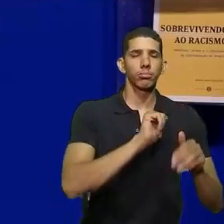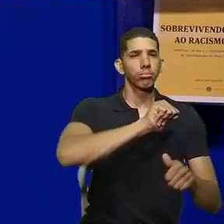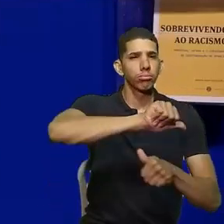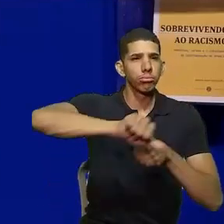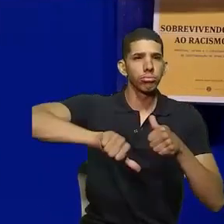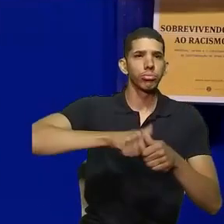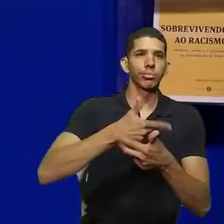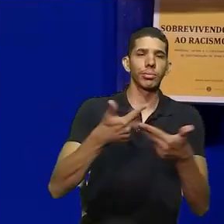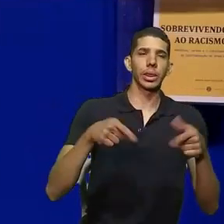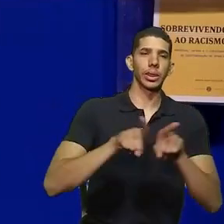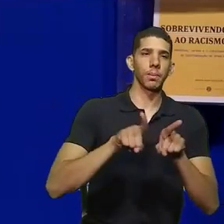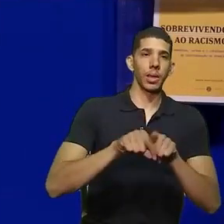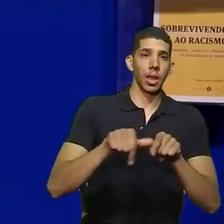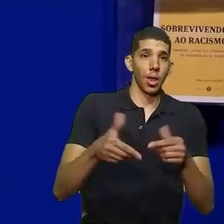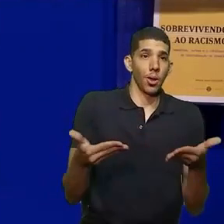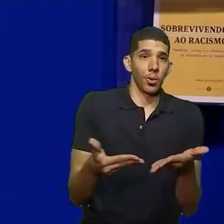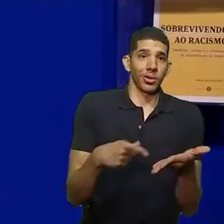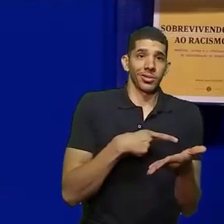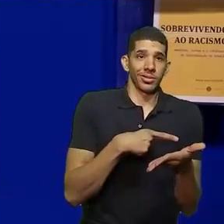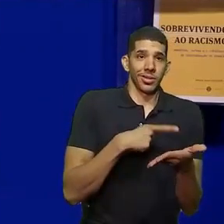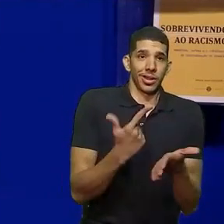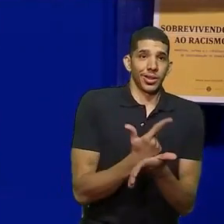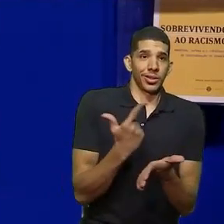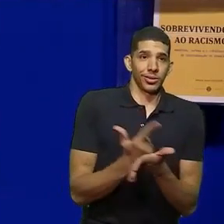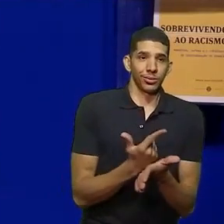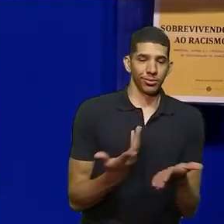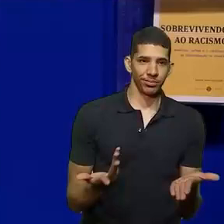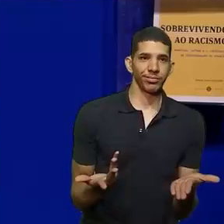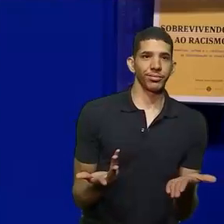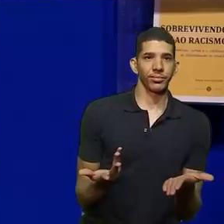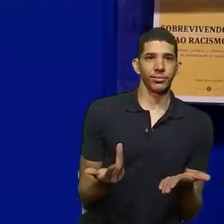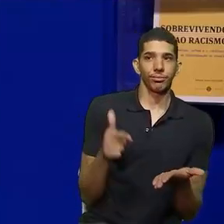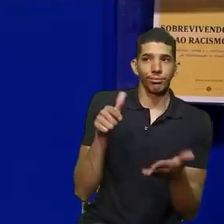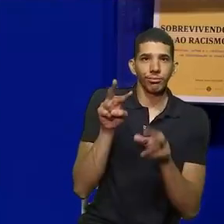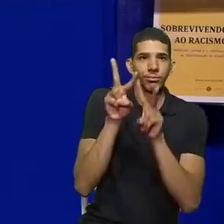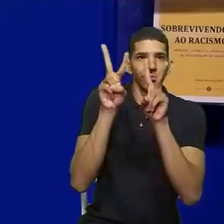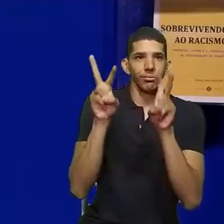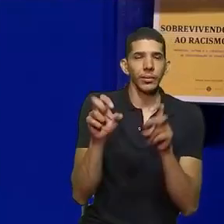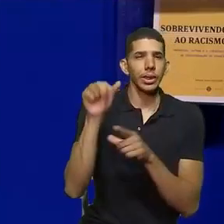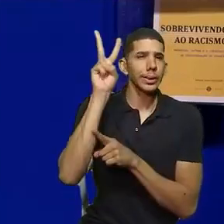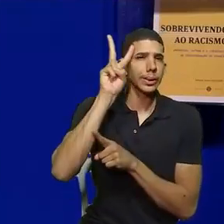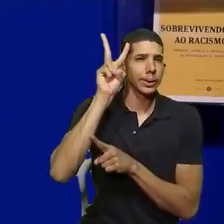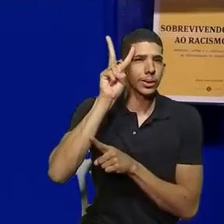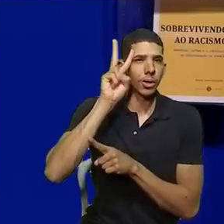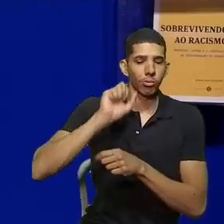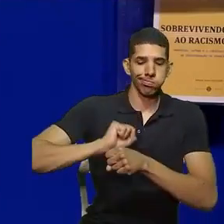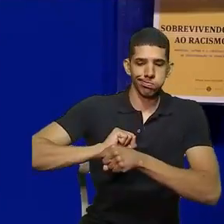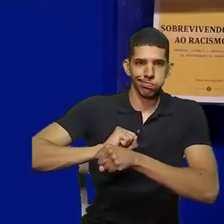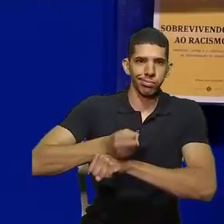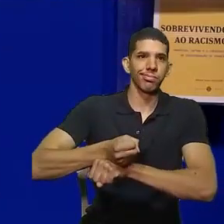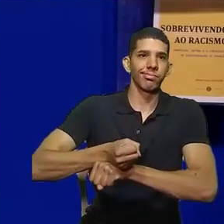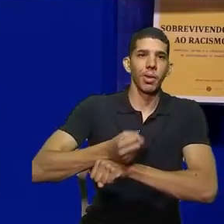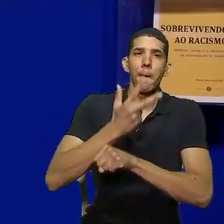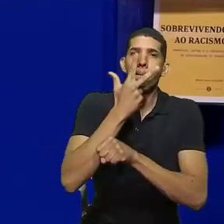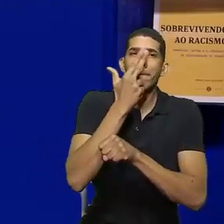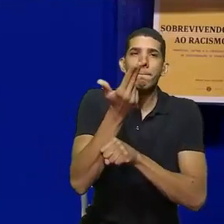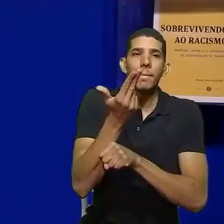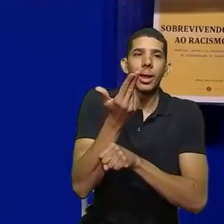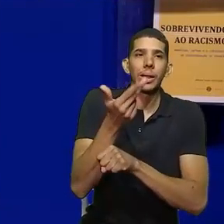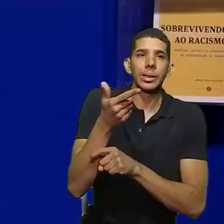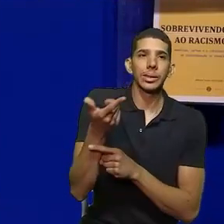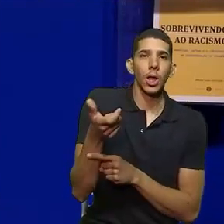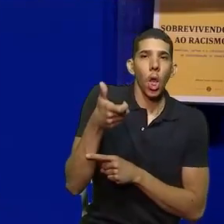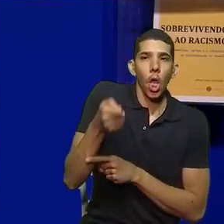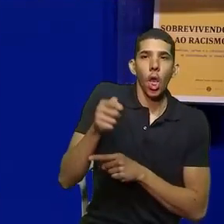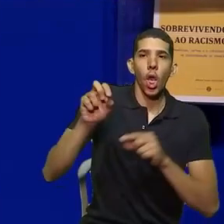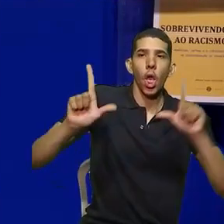Agora temos aqui o livro de Dona Rosinha, Memórias do Meu Quilombo, uma espécie de novela com 16 histórias imbricadas no mesmo